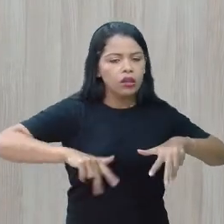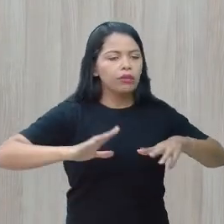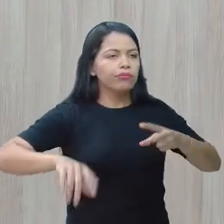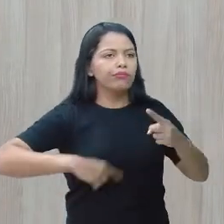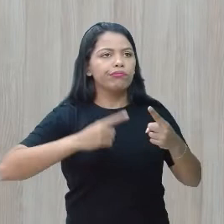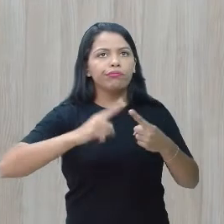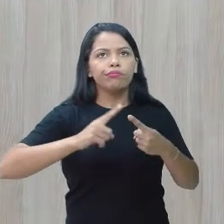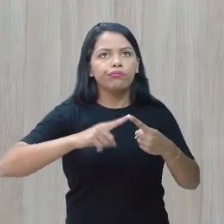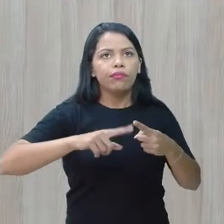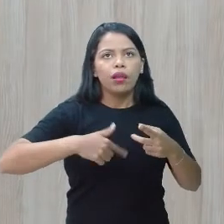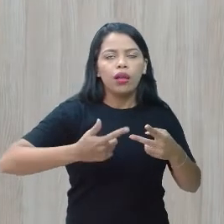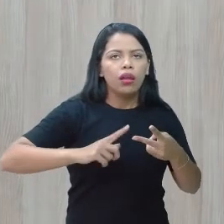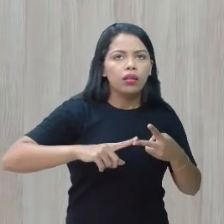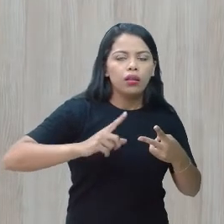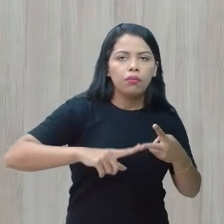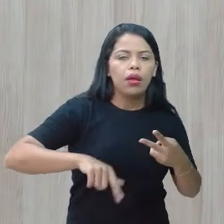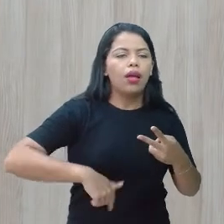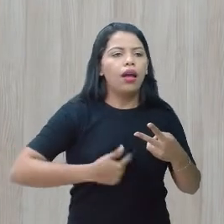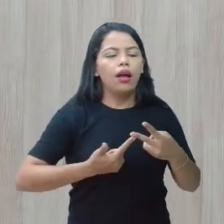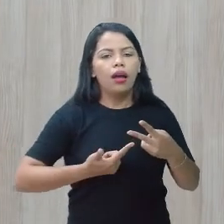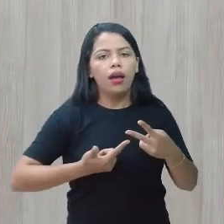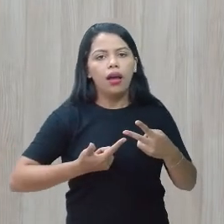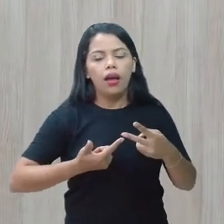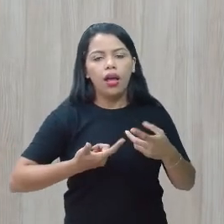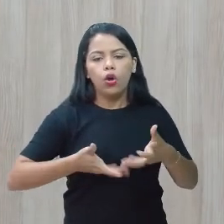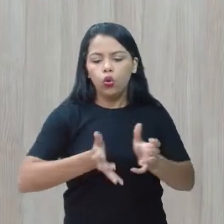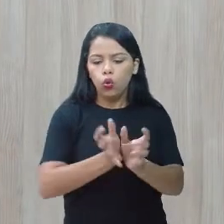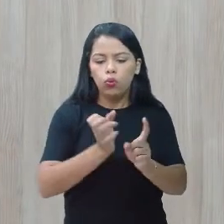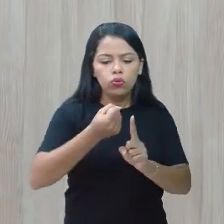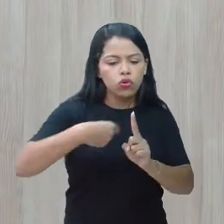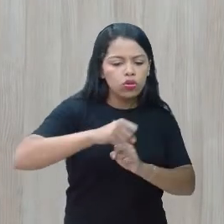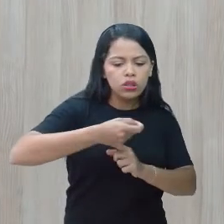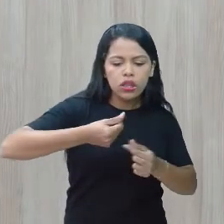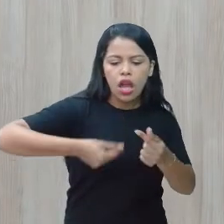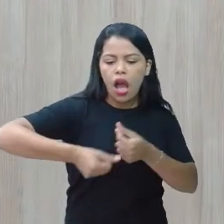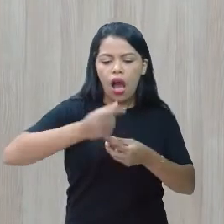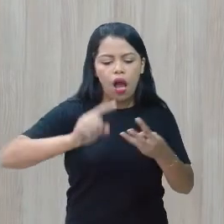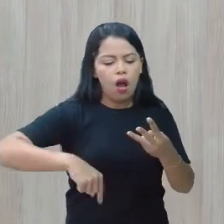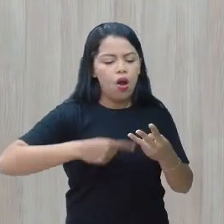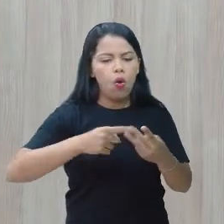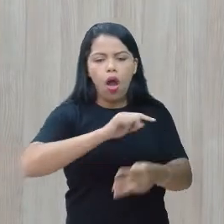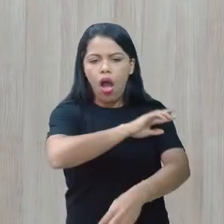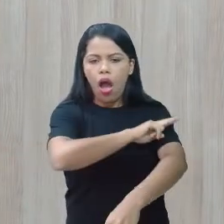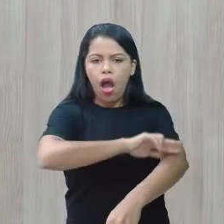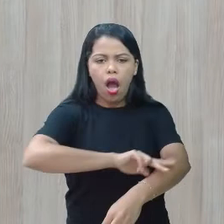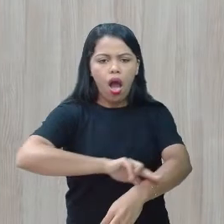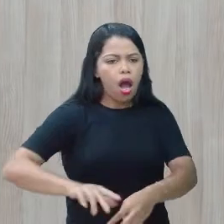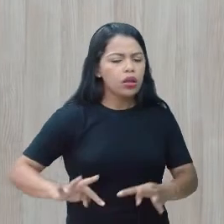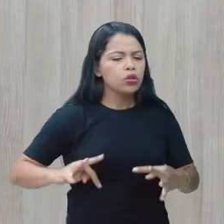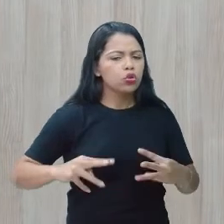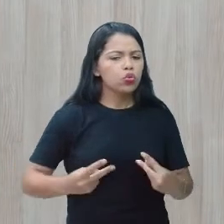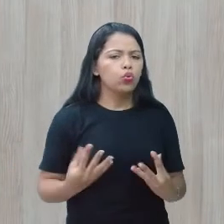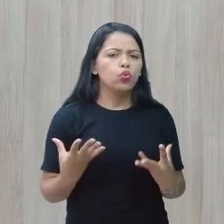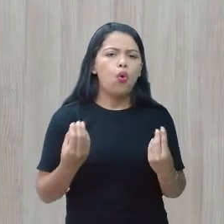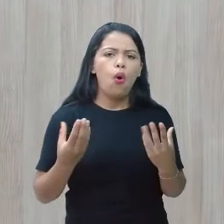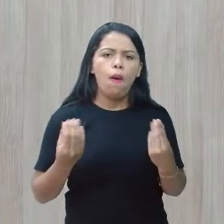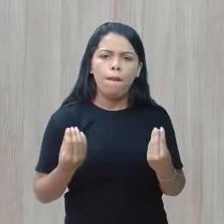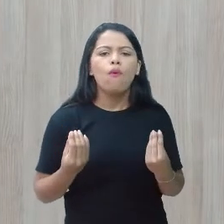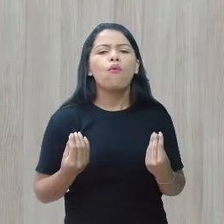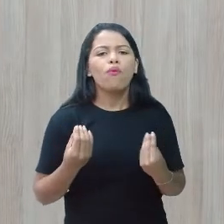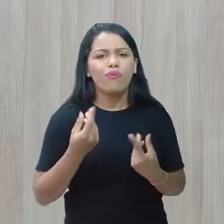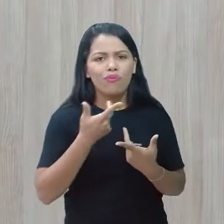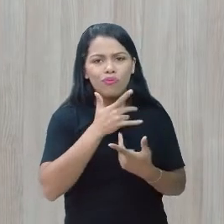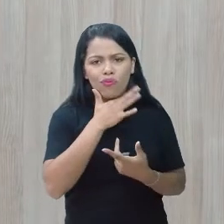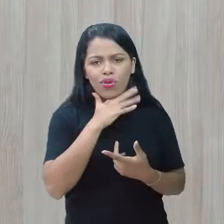classe social, não é? Tudo isso, raça, tudo isso, minha gente, é muito ofensivo